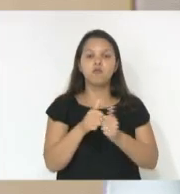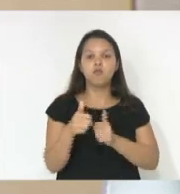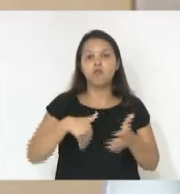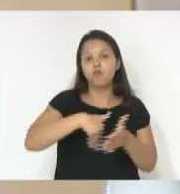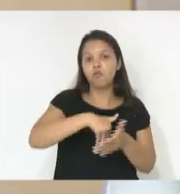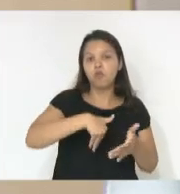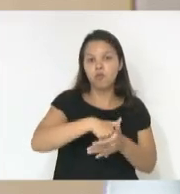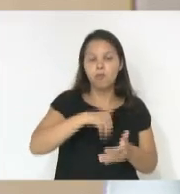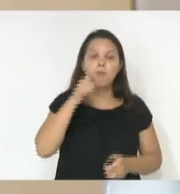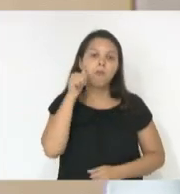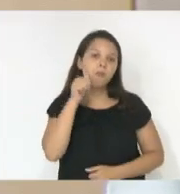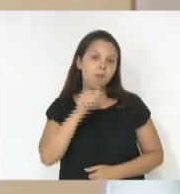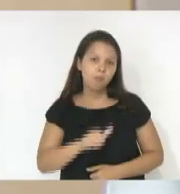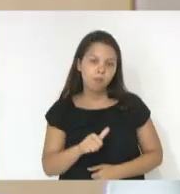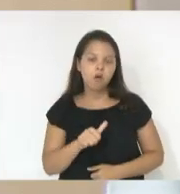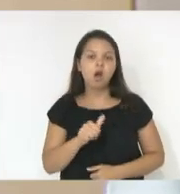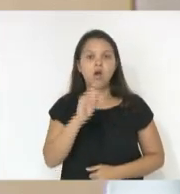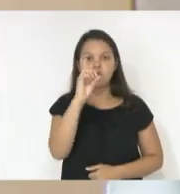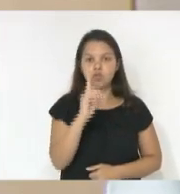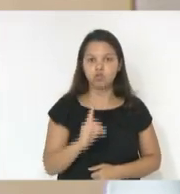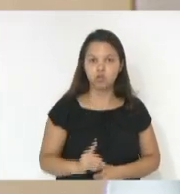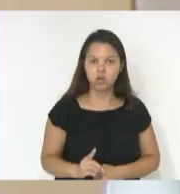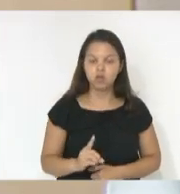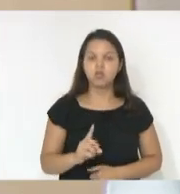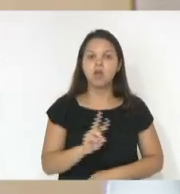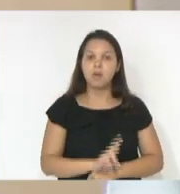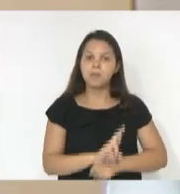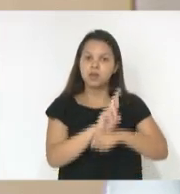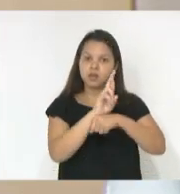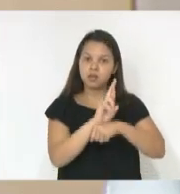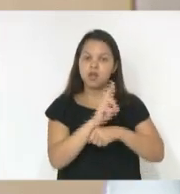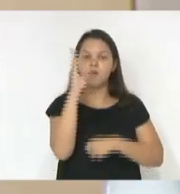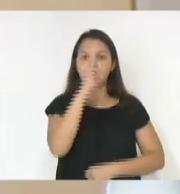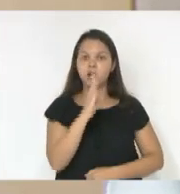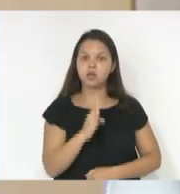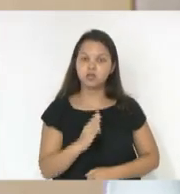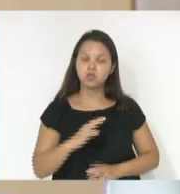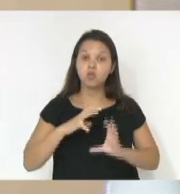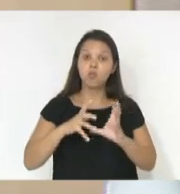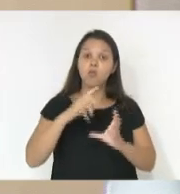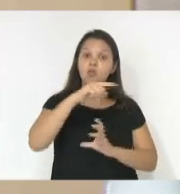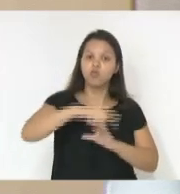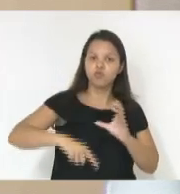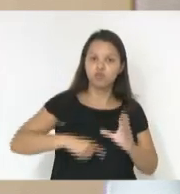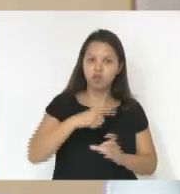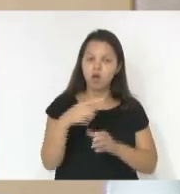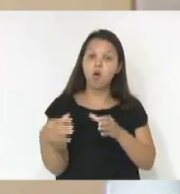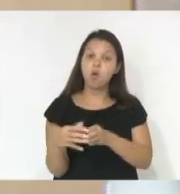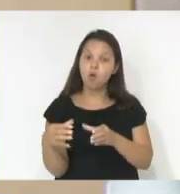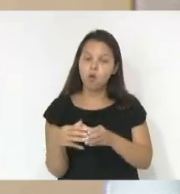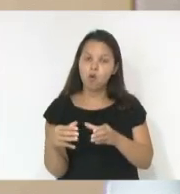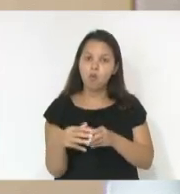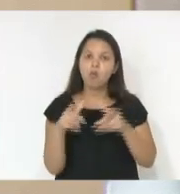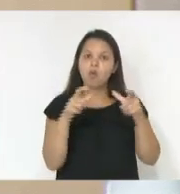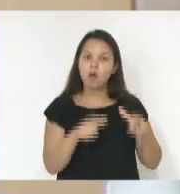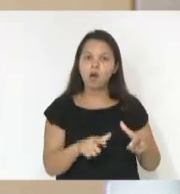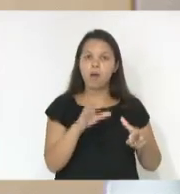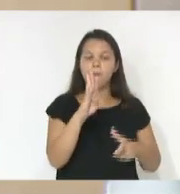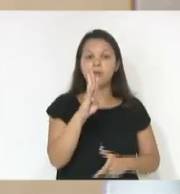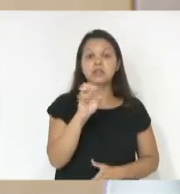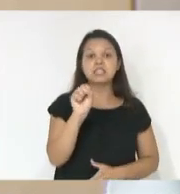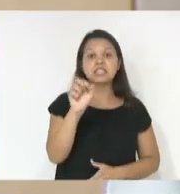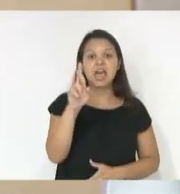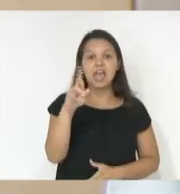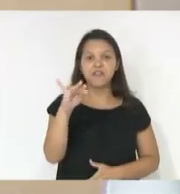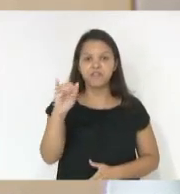como pelo direito de representar o Brasil no Mundial da categoria, que acontecerá em Belgrado, na Sérvia.